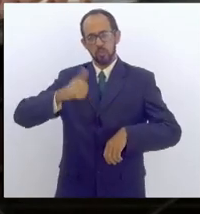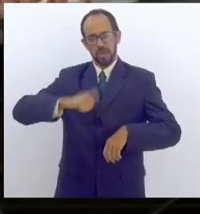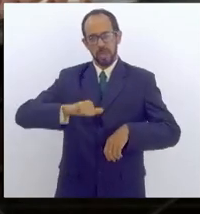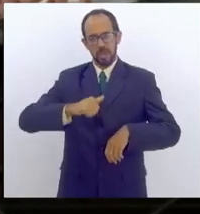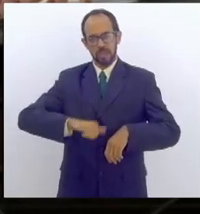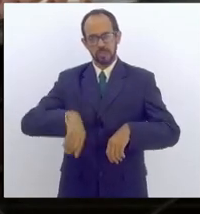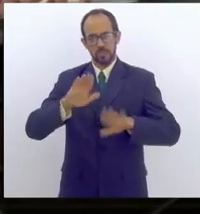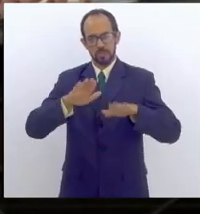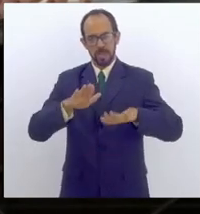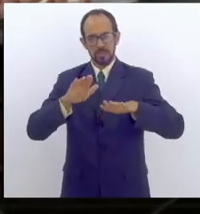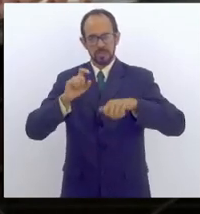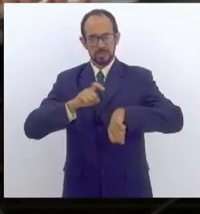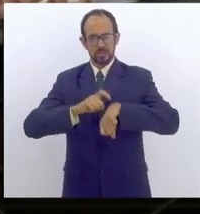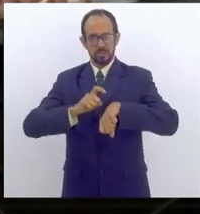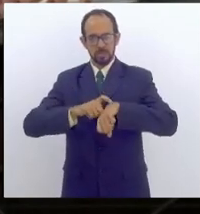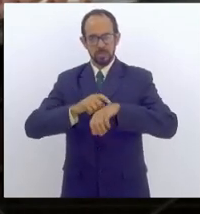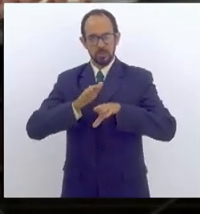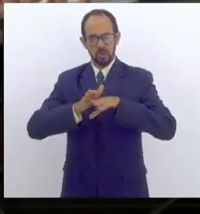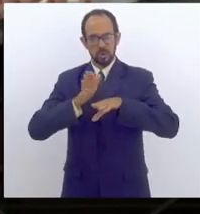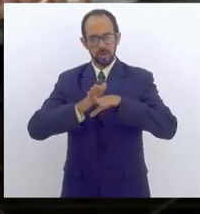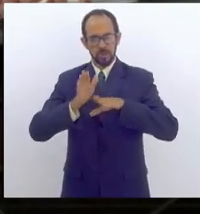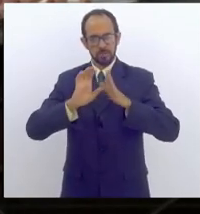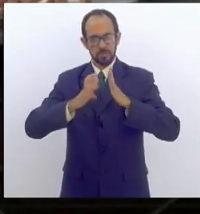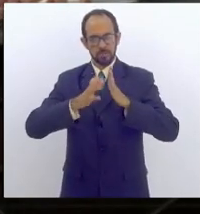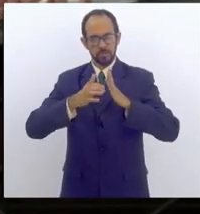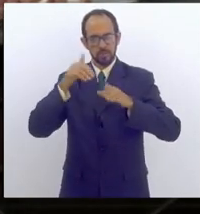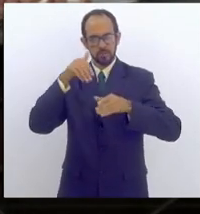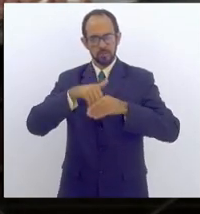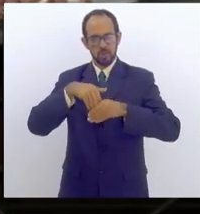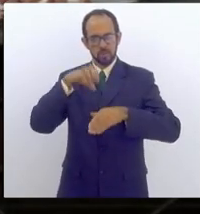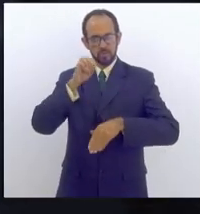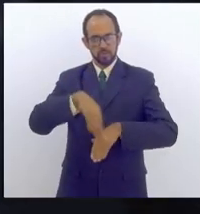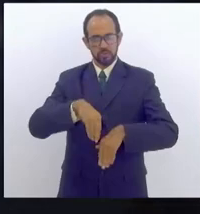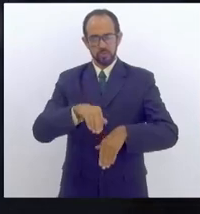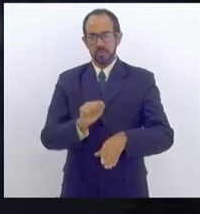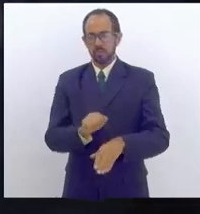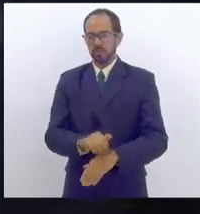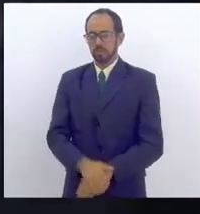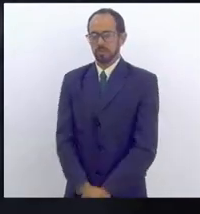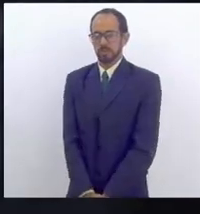uma orientação partidária, eu voto sim. Marta Rocha vota sim.